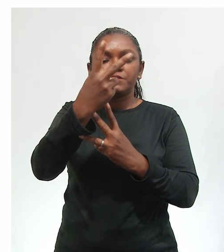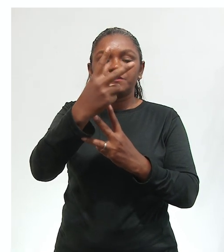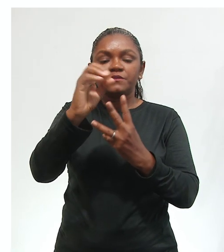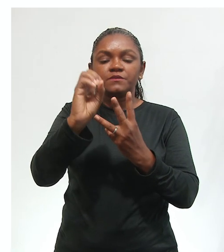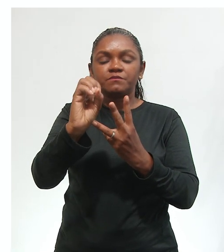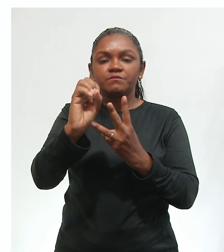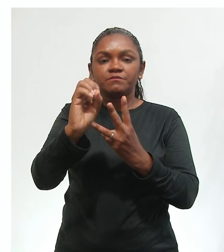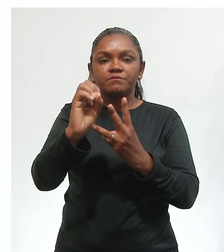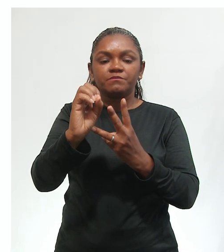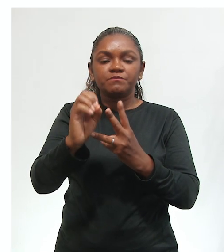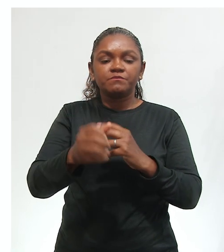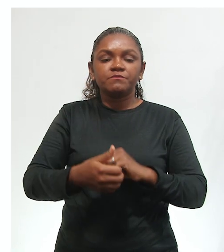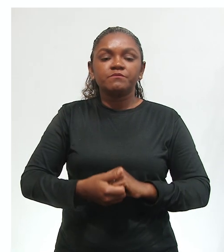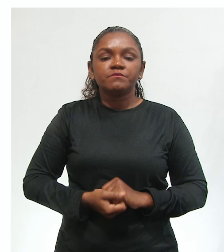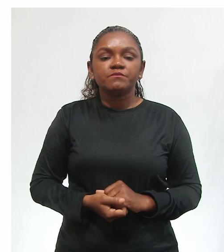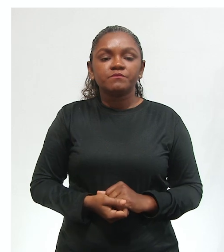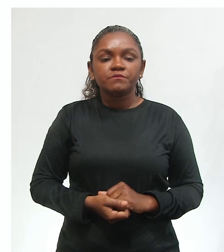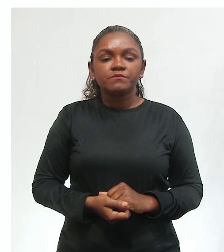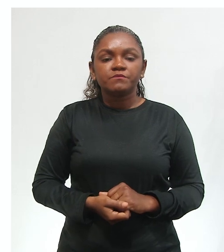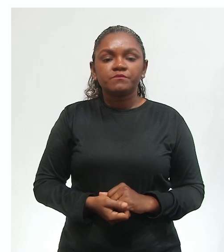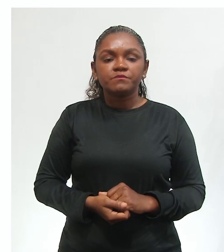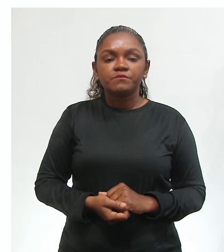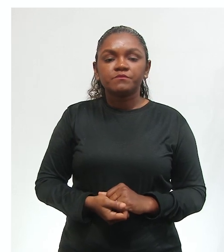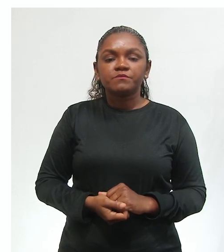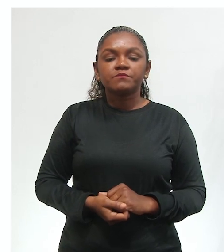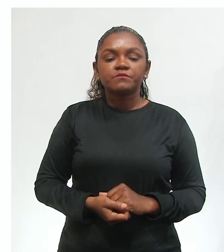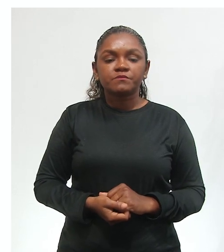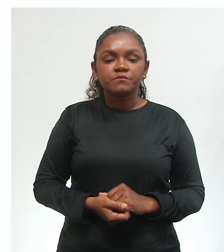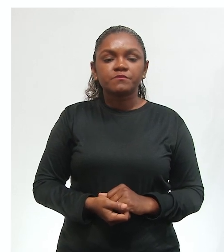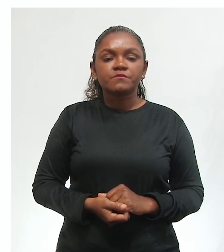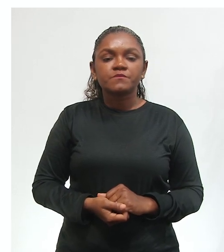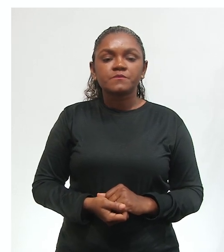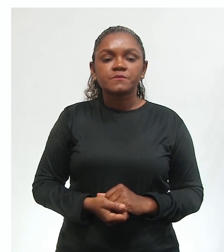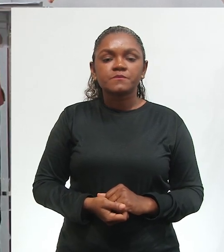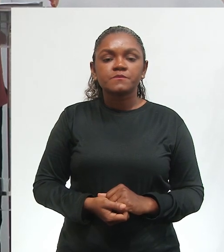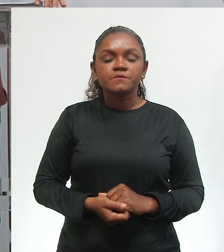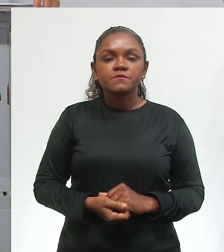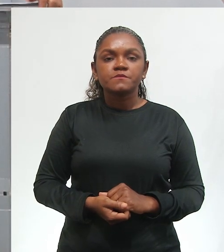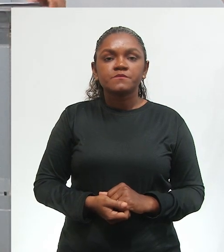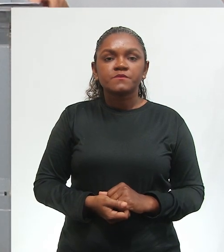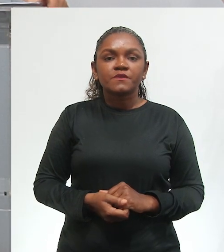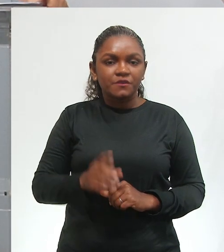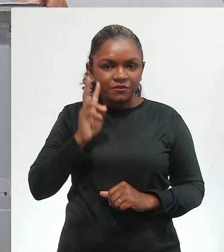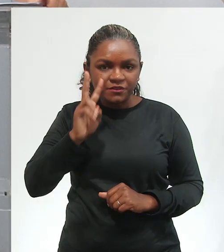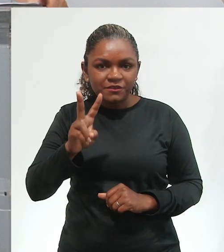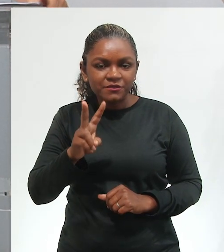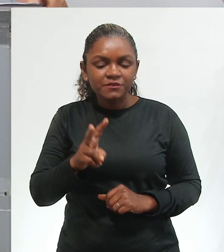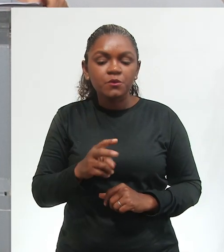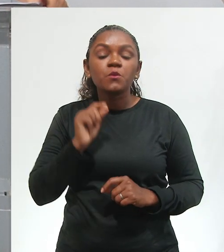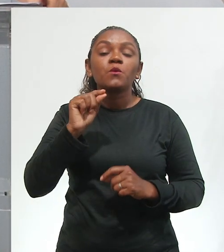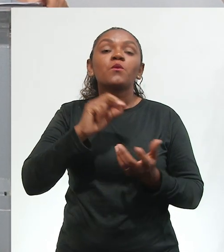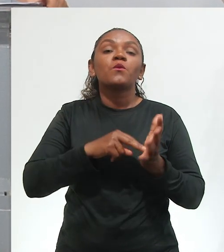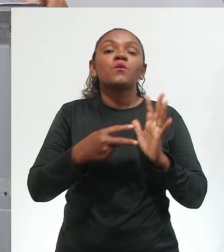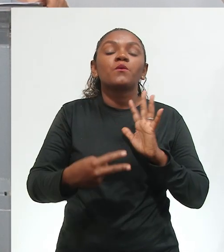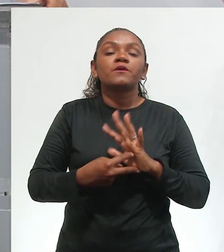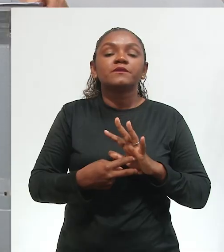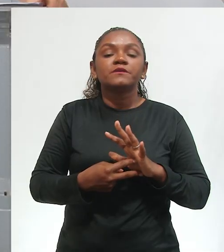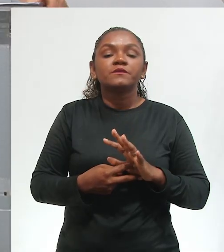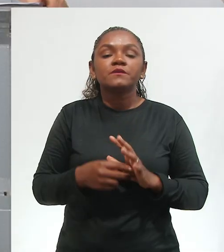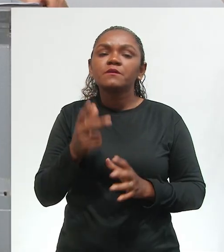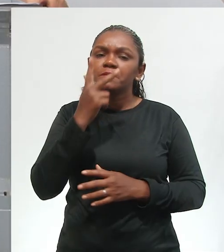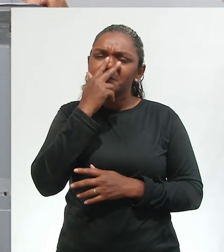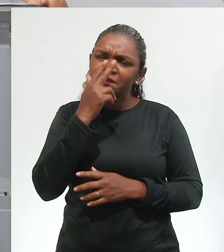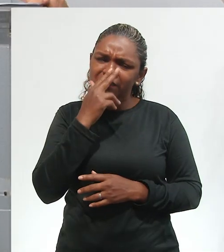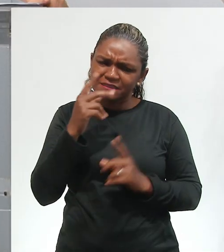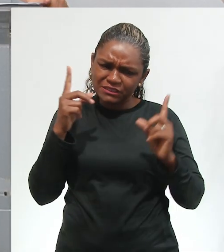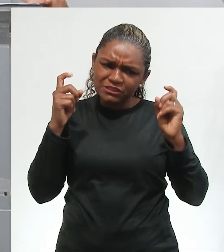0 unidade. É 420. Sabe o que é curioso? É curioso pensar que, professor, ficou